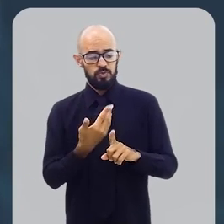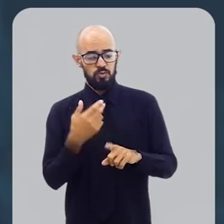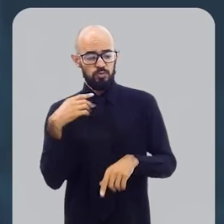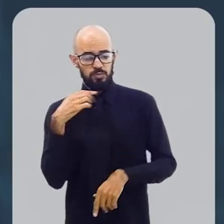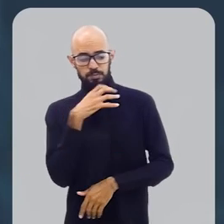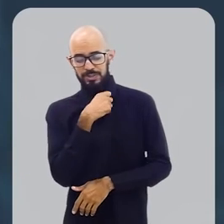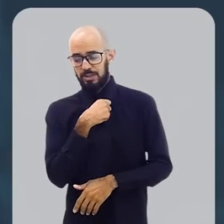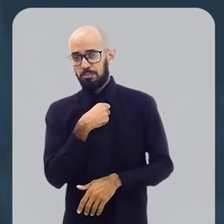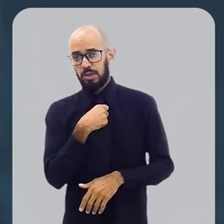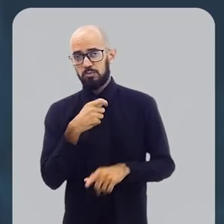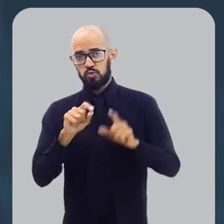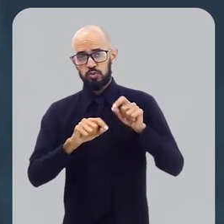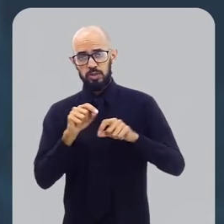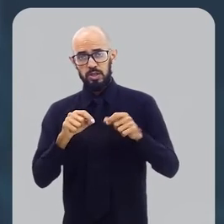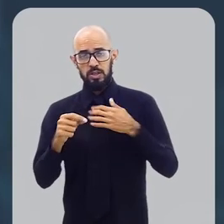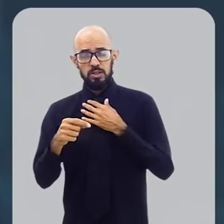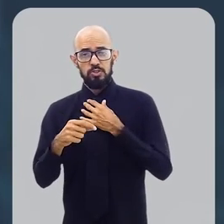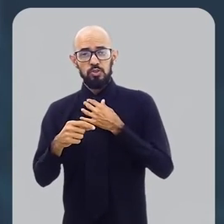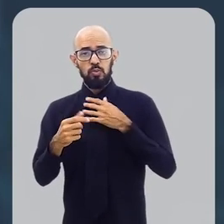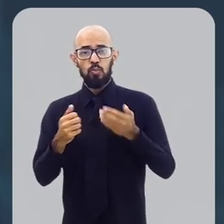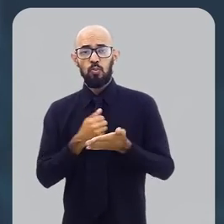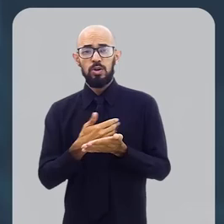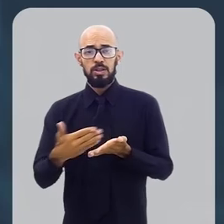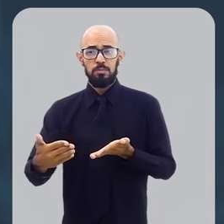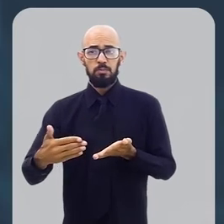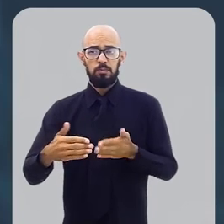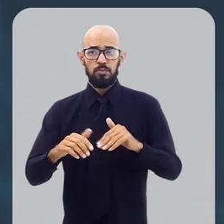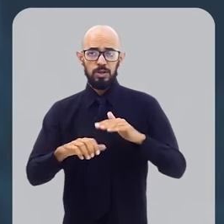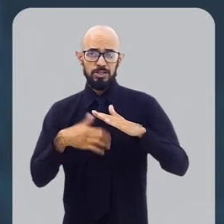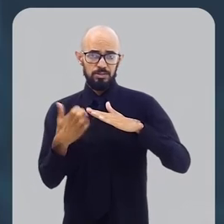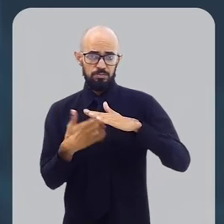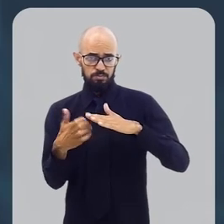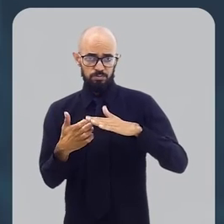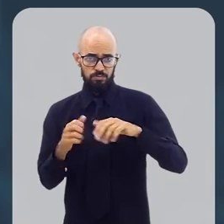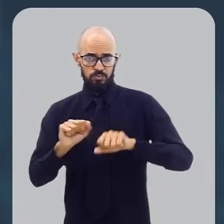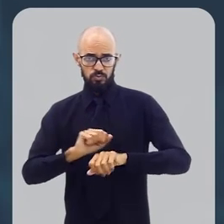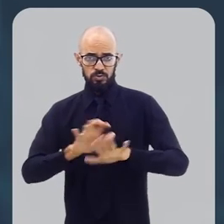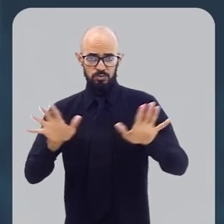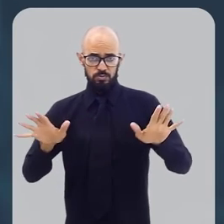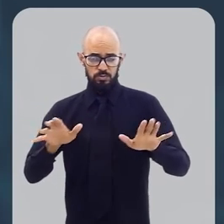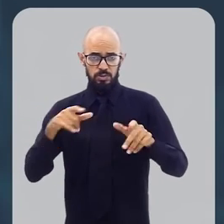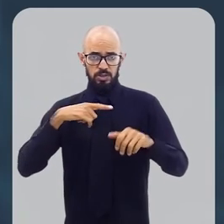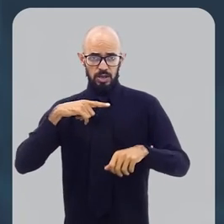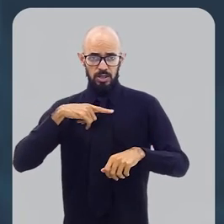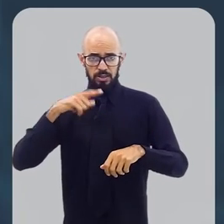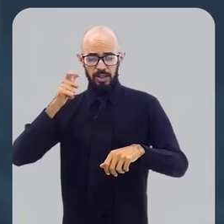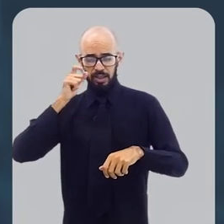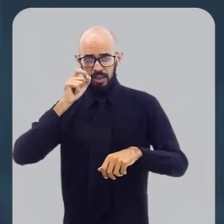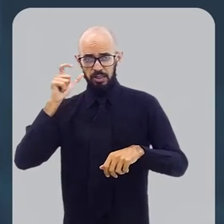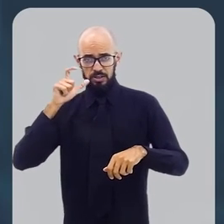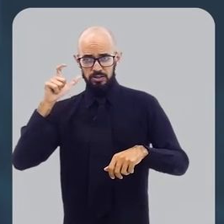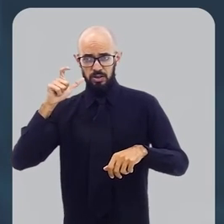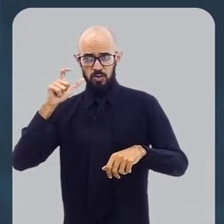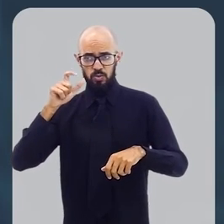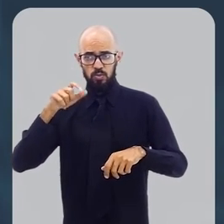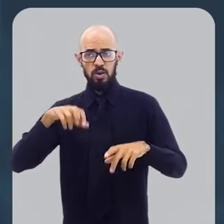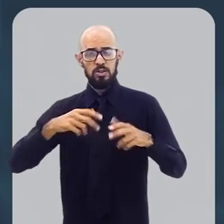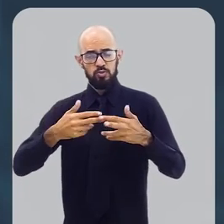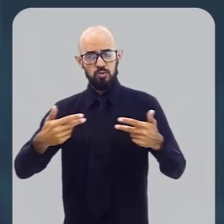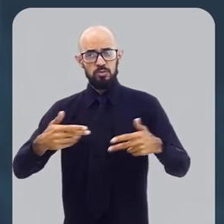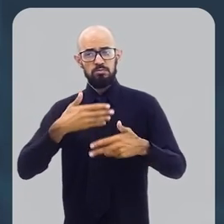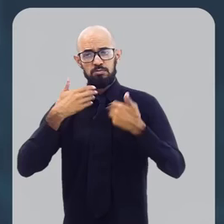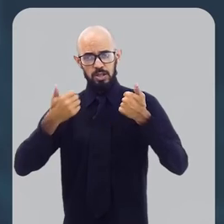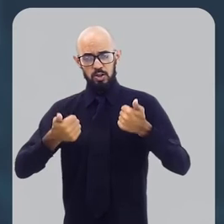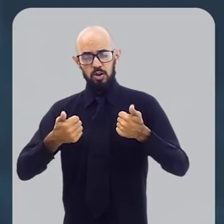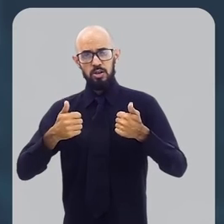dessa média. Então, a gente consegue perceber que quando a empresa ela começa nesse processo da transparência, e ela emprega ali uma atenção,